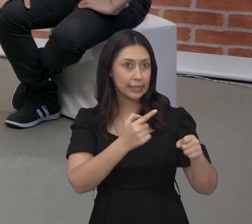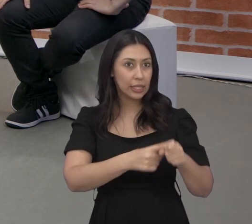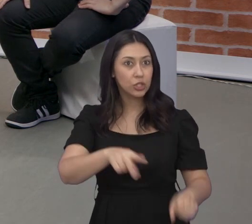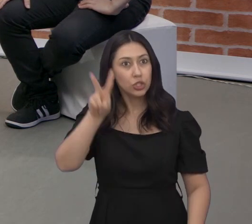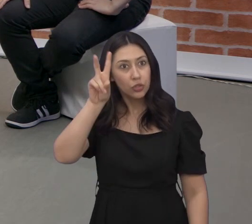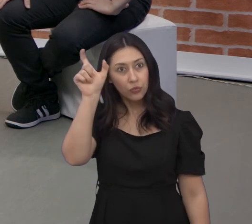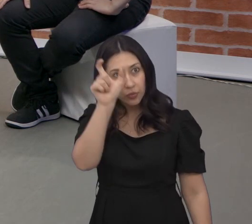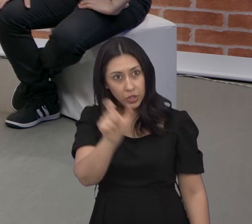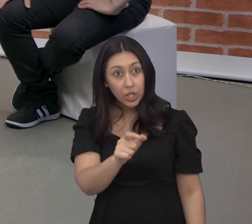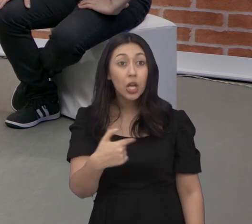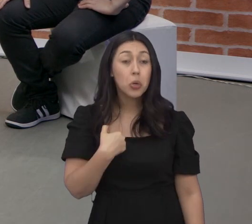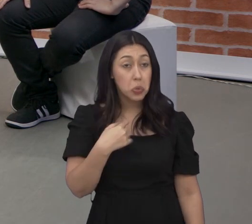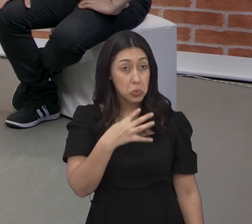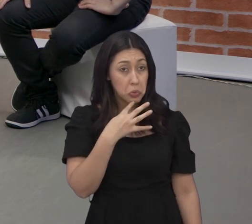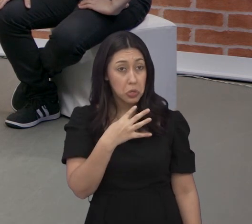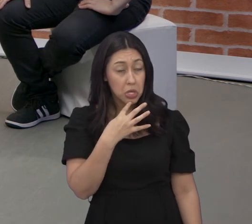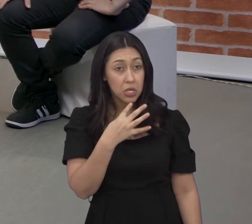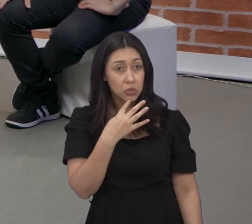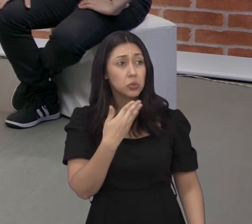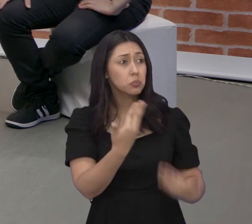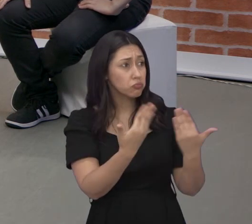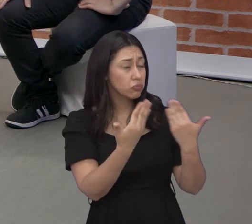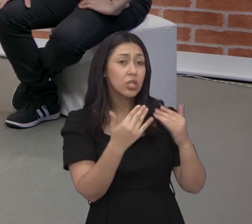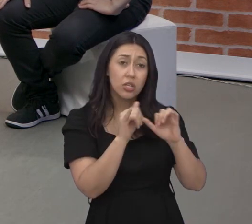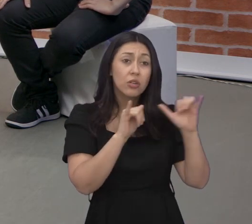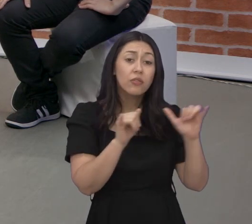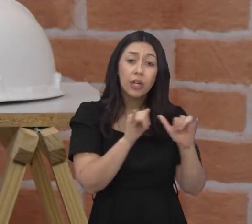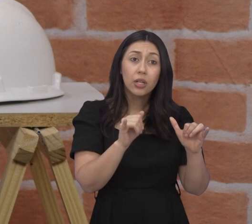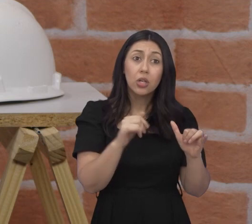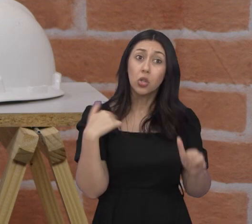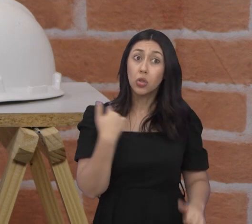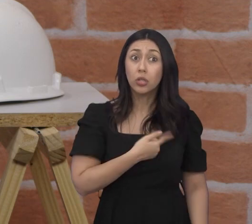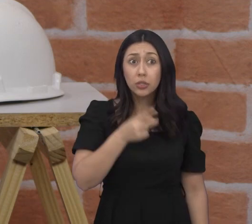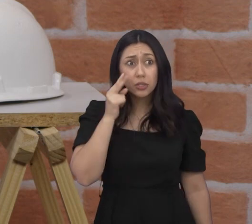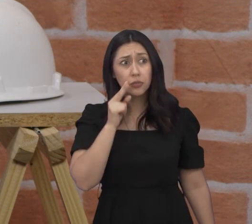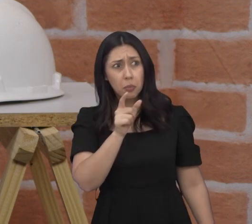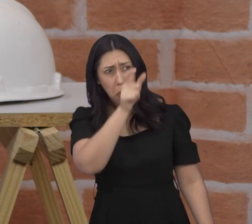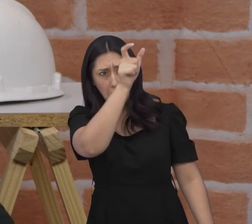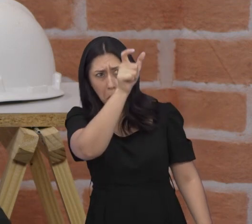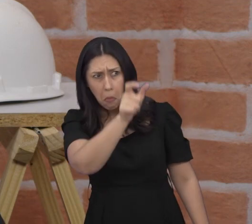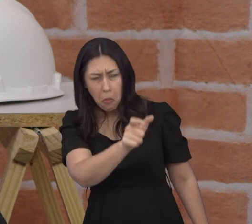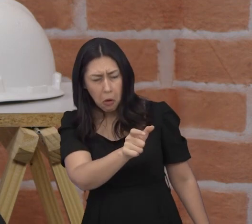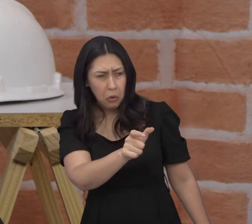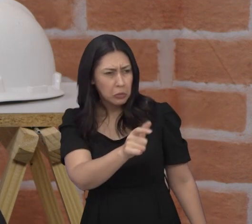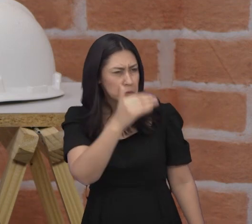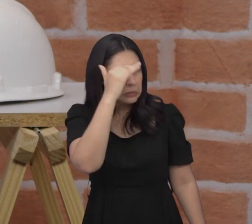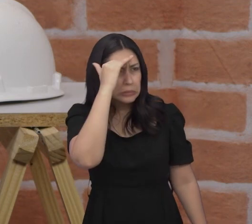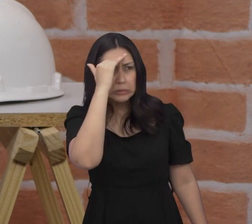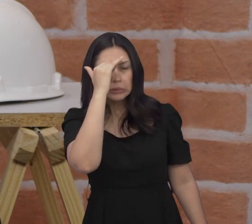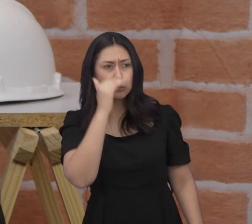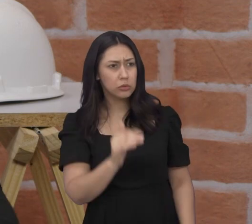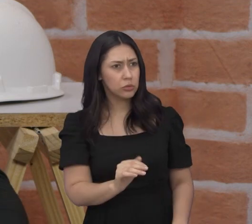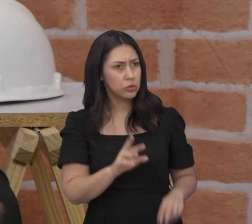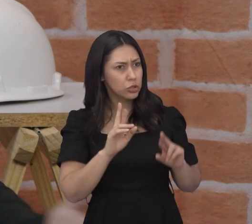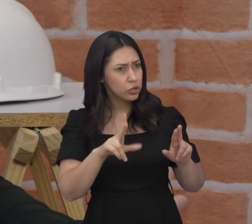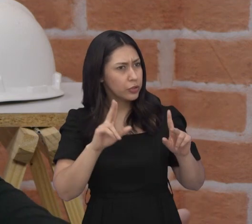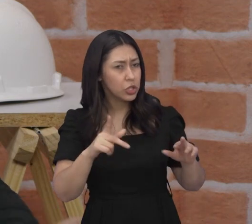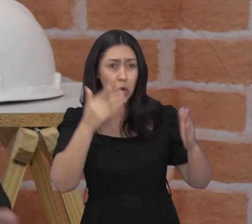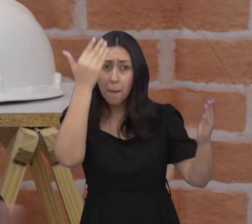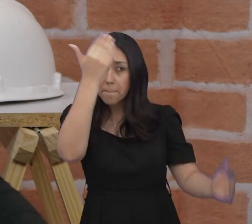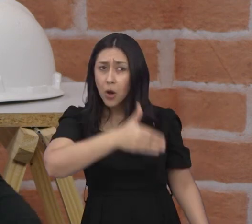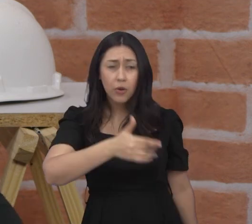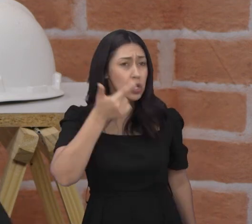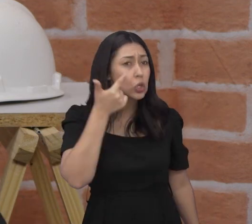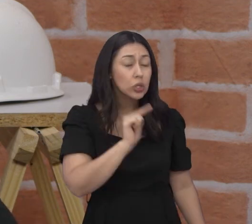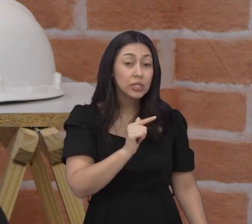conheço as testemunhas do caso Varginha, converso com elas, e realmente elas falam, vimos uma criatura ali, era uma criatura realmente, elas não tem como confirmar,